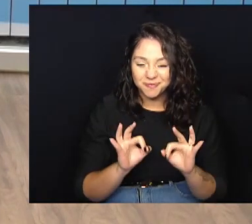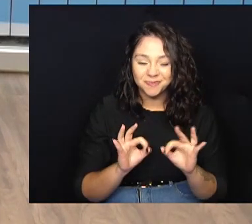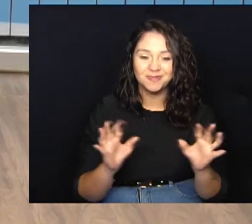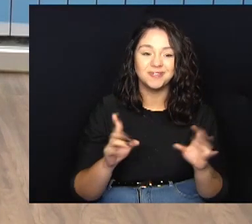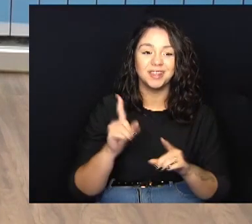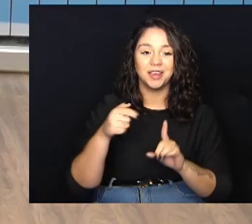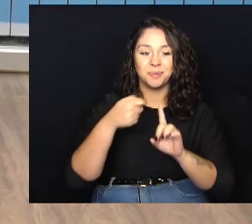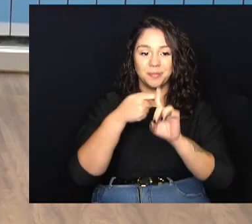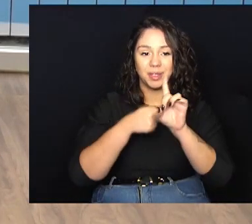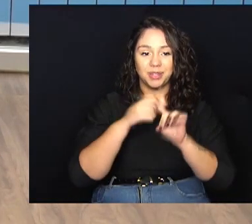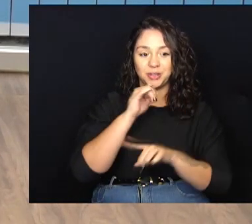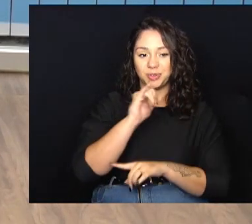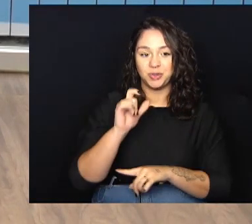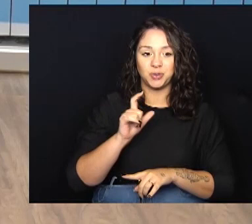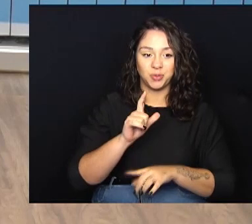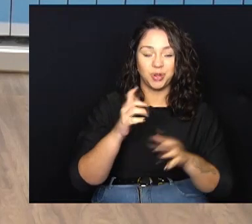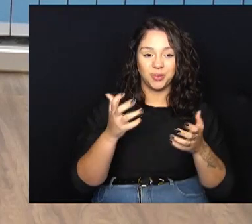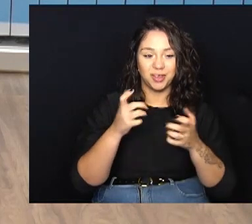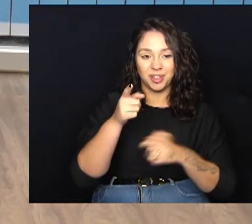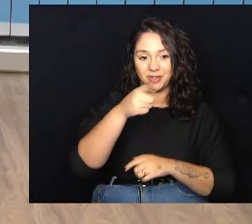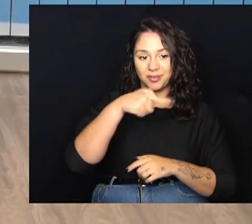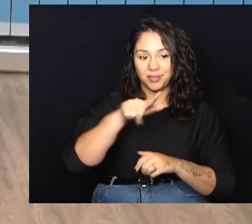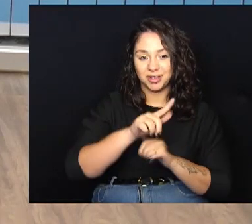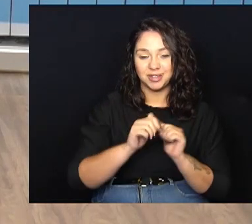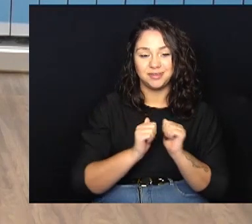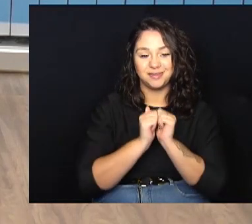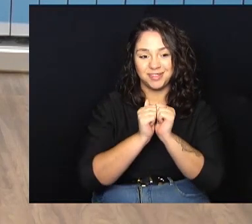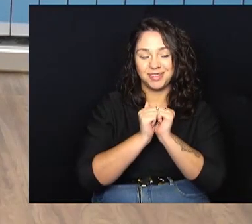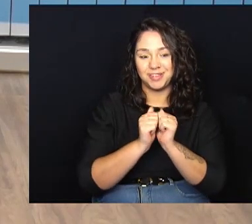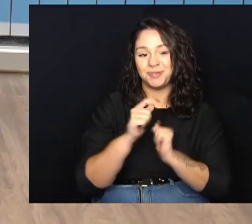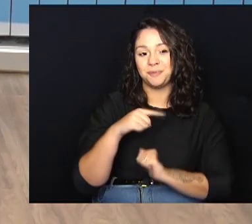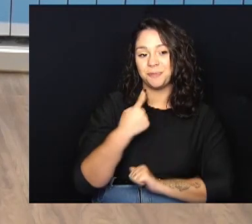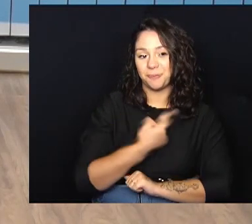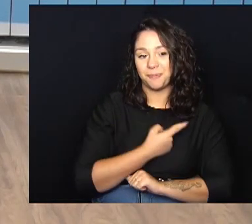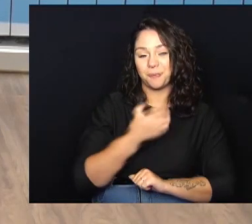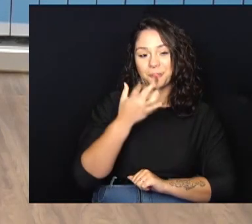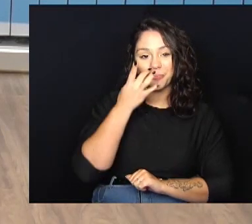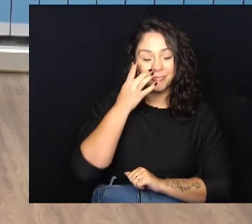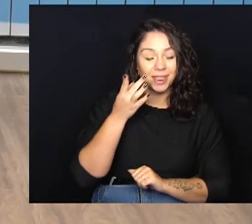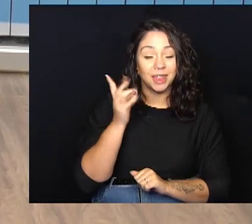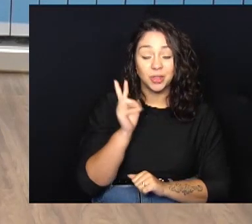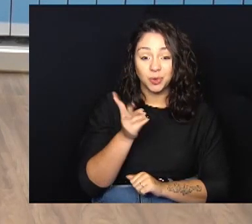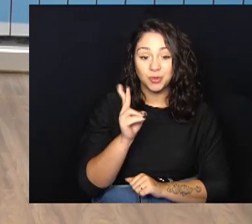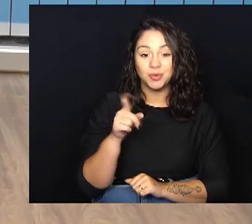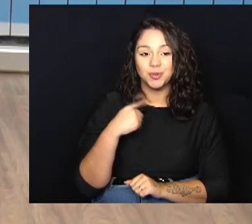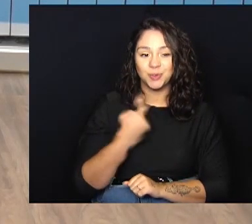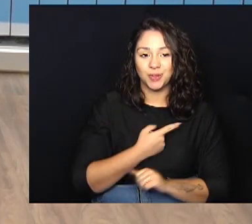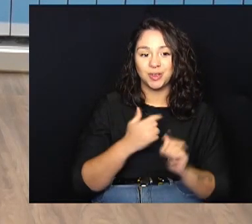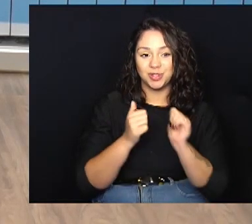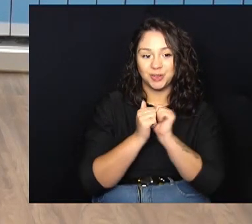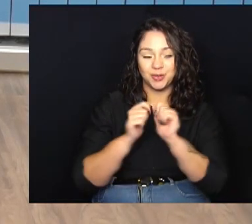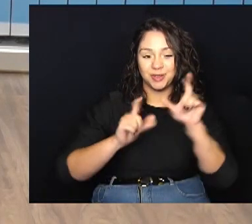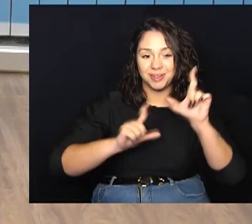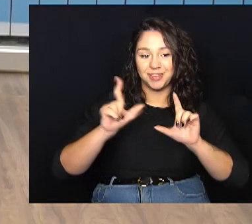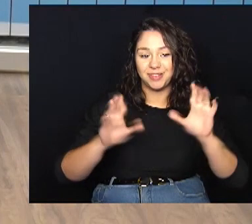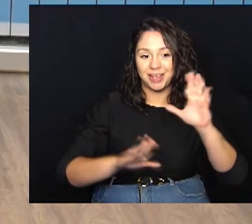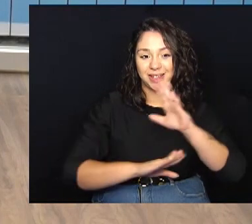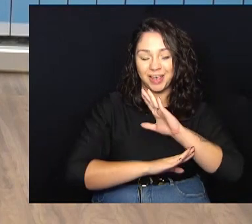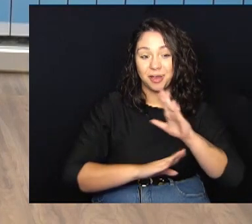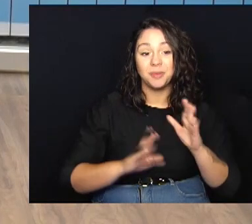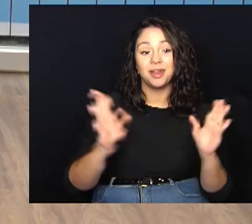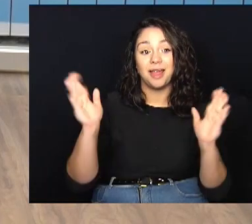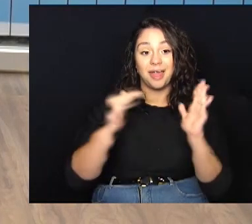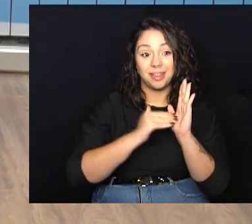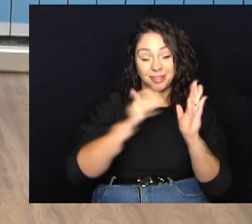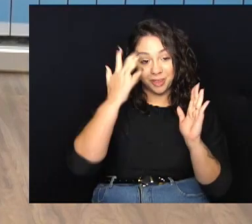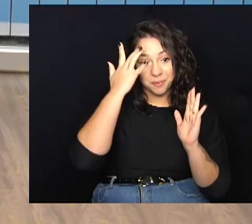todo o mês de julho eu quero a sua companhia e a sua audiência continue aqui na programação da TV Câmara Campinas e até